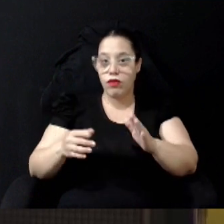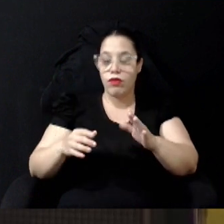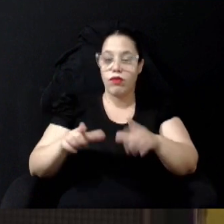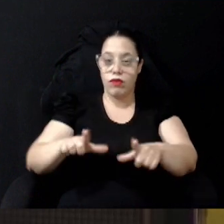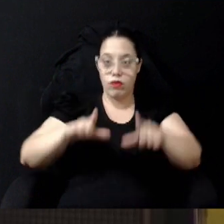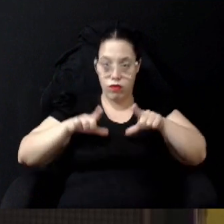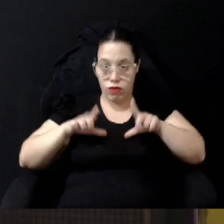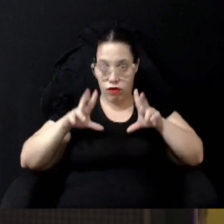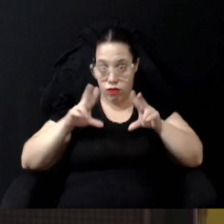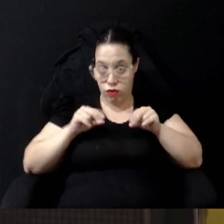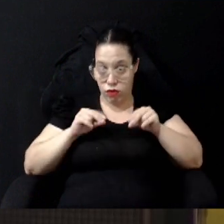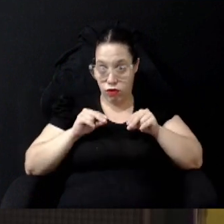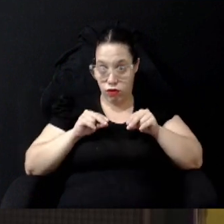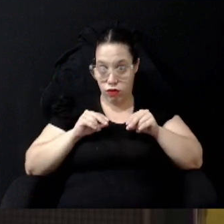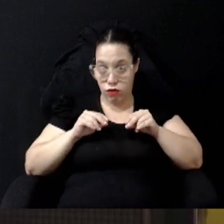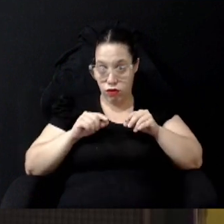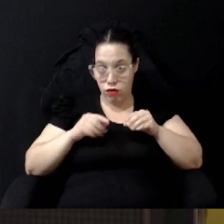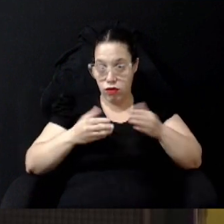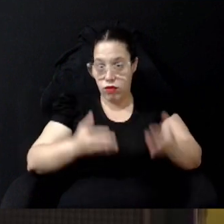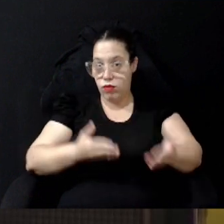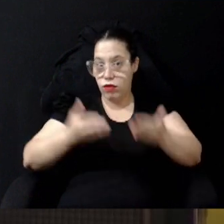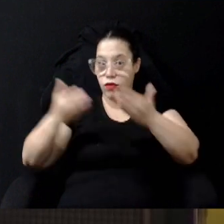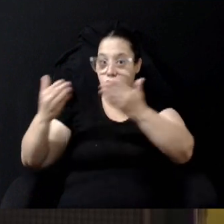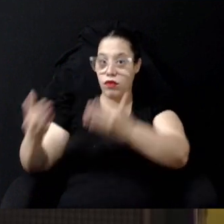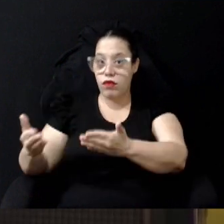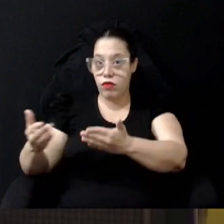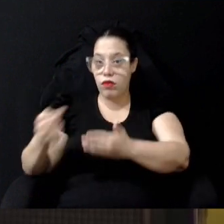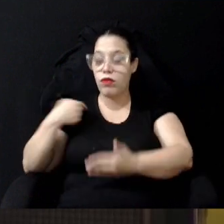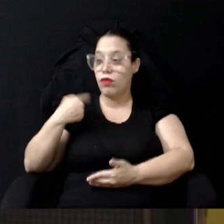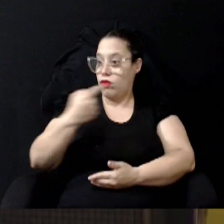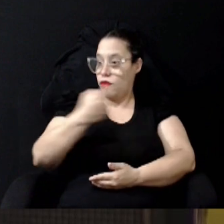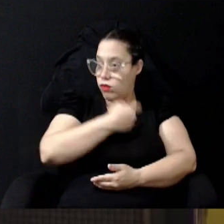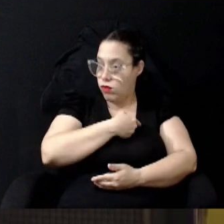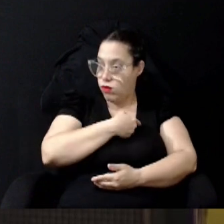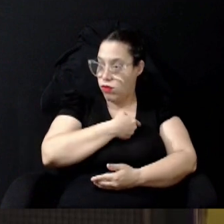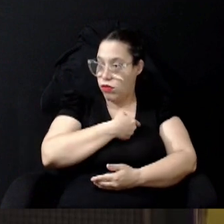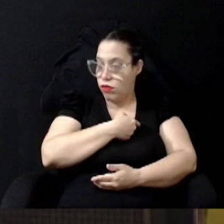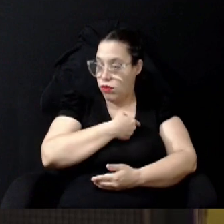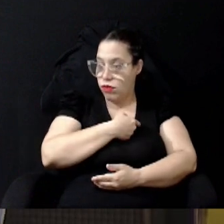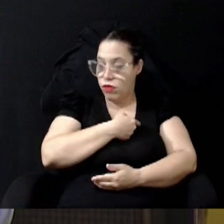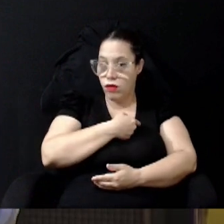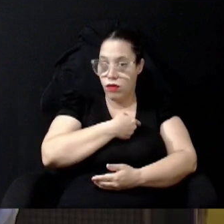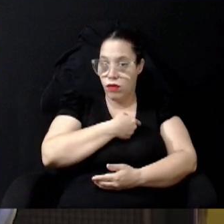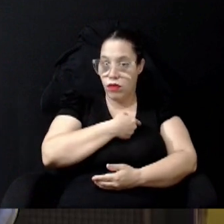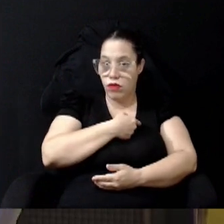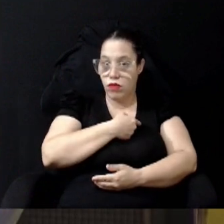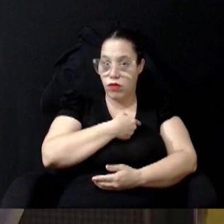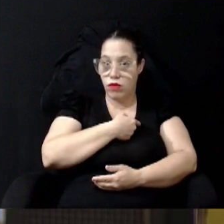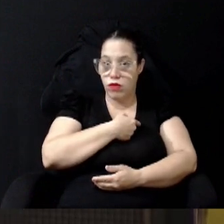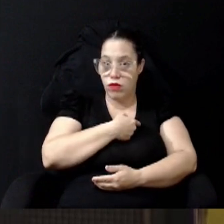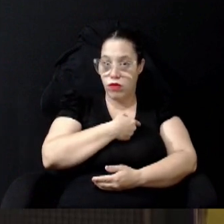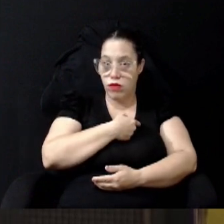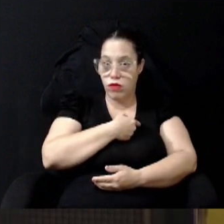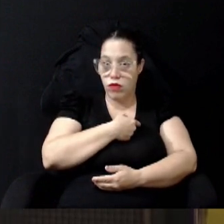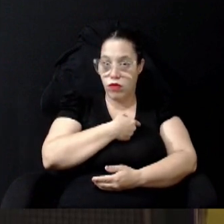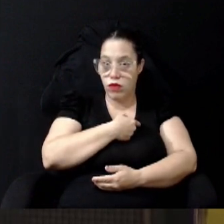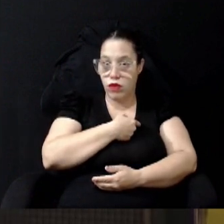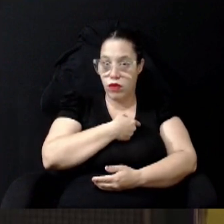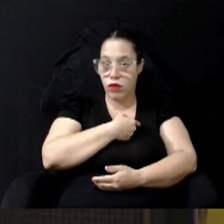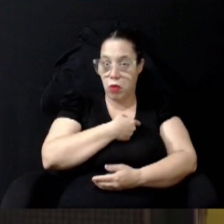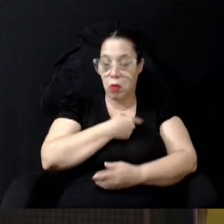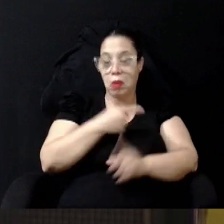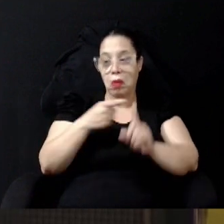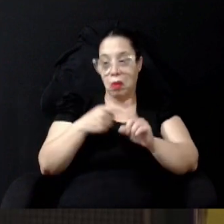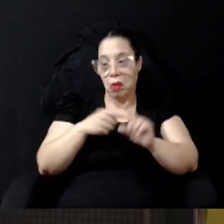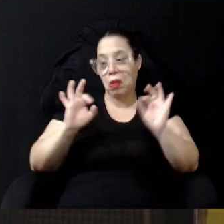será concedido e nós, como nós preferimos olhar pelo lado positivo da